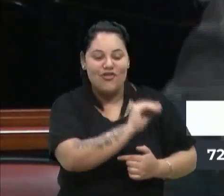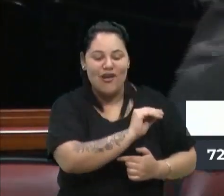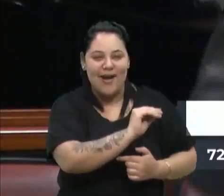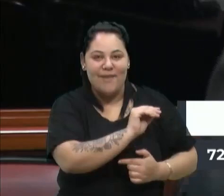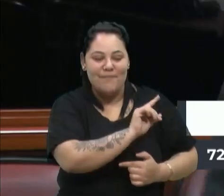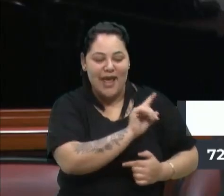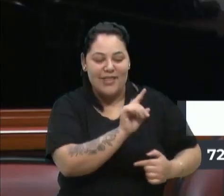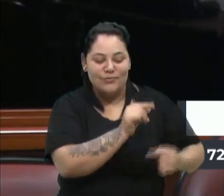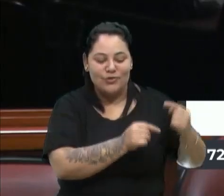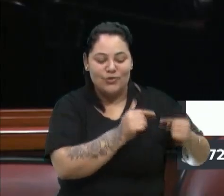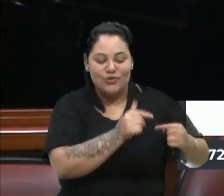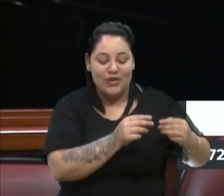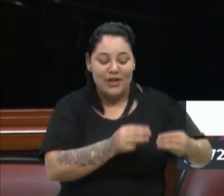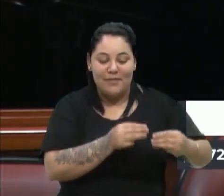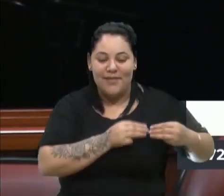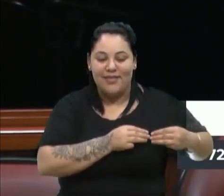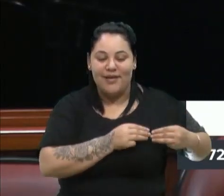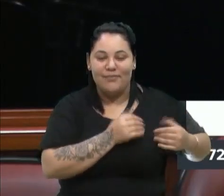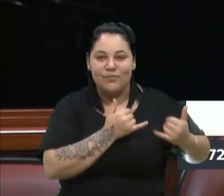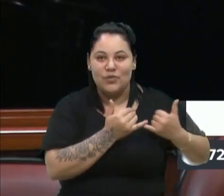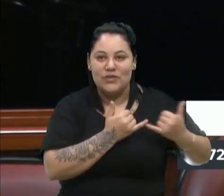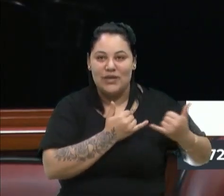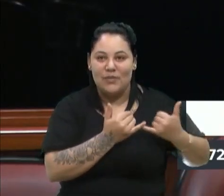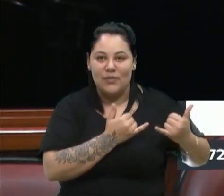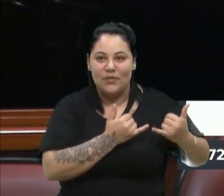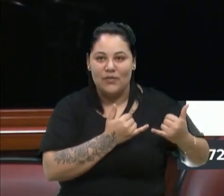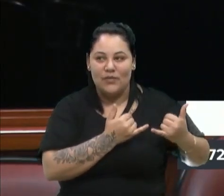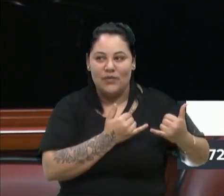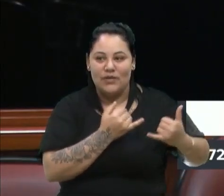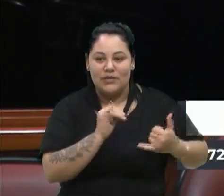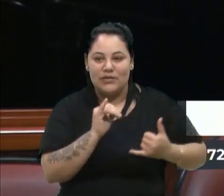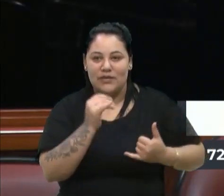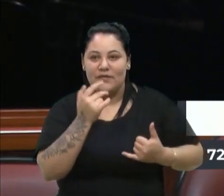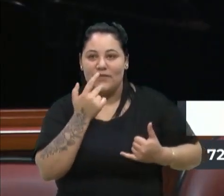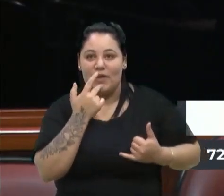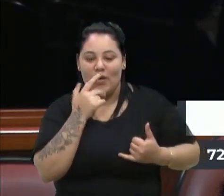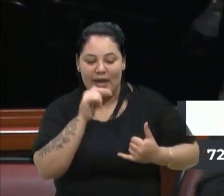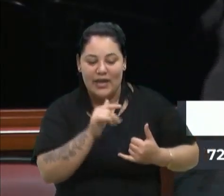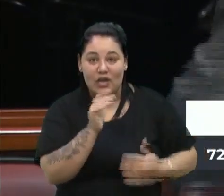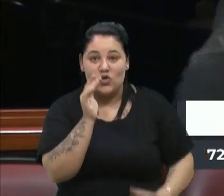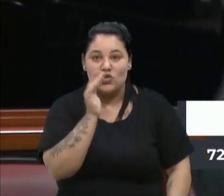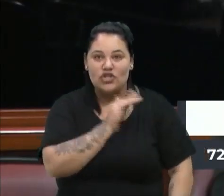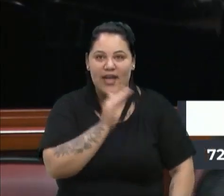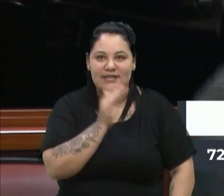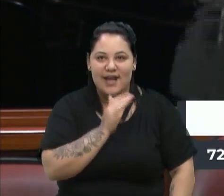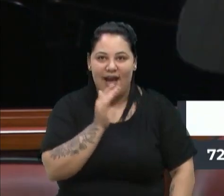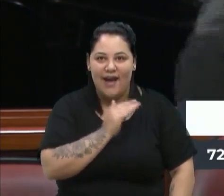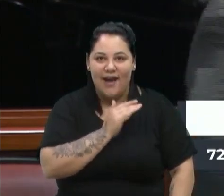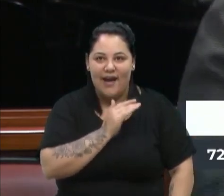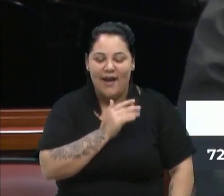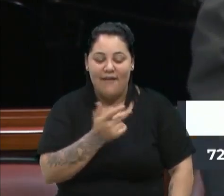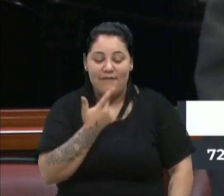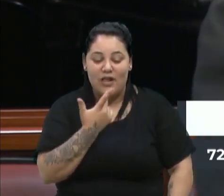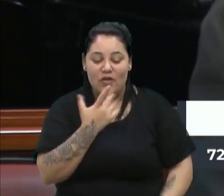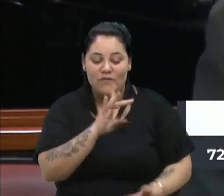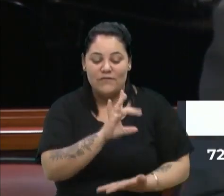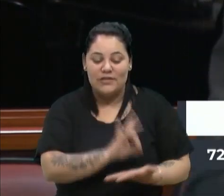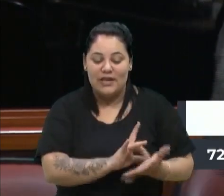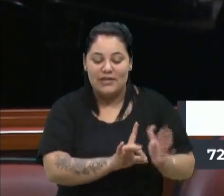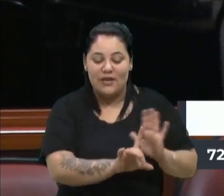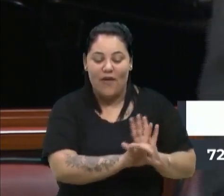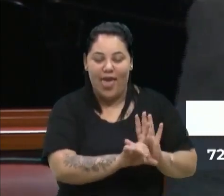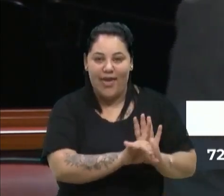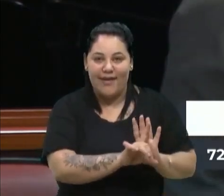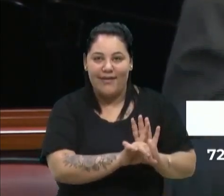emendas. Por exemplo, se falou aqui em urgência, se falou aqui em legalidade,